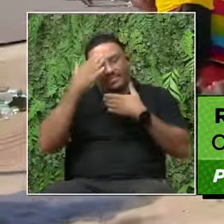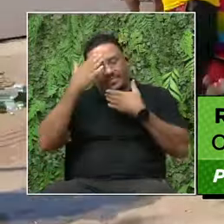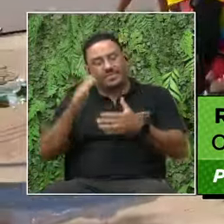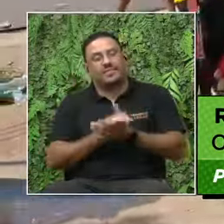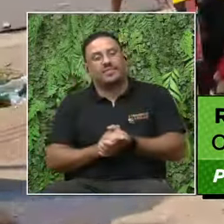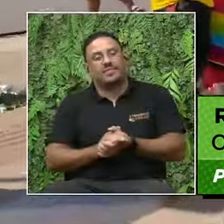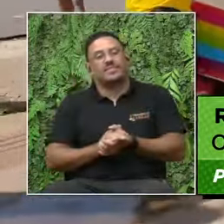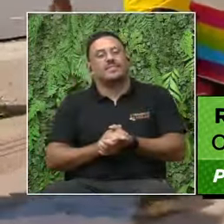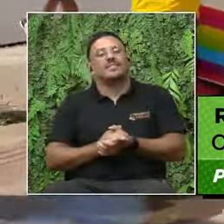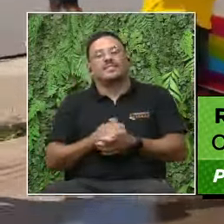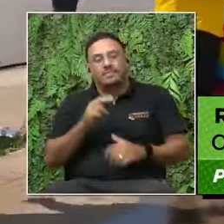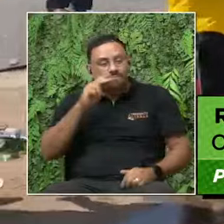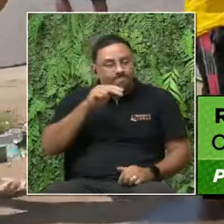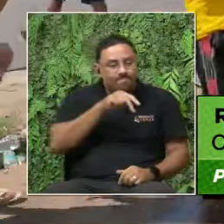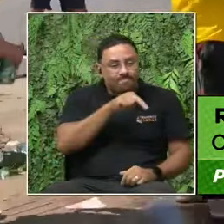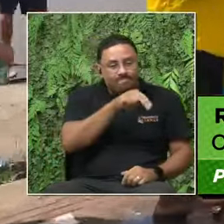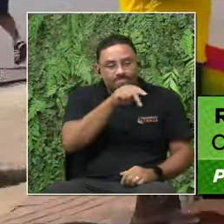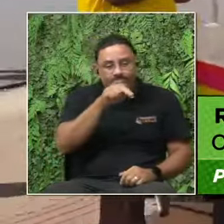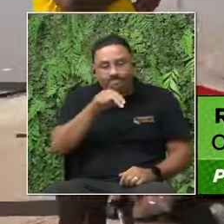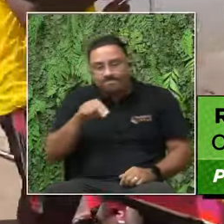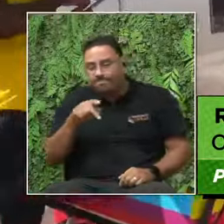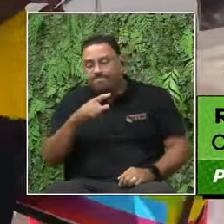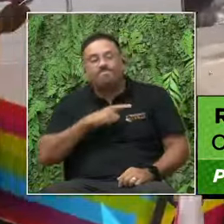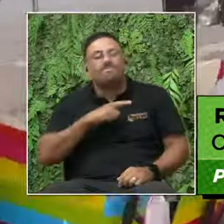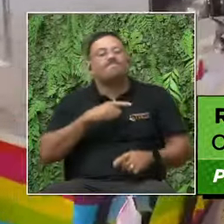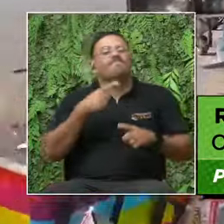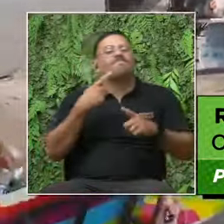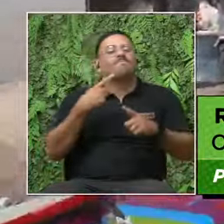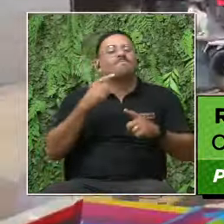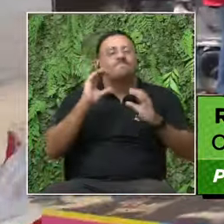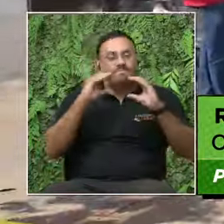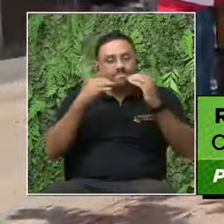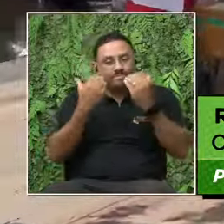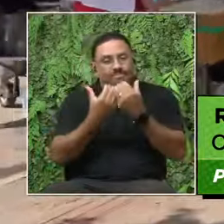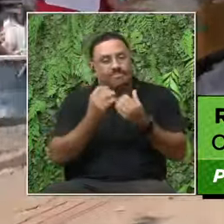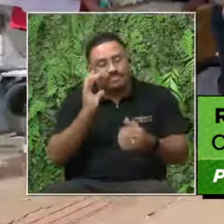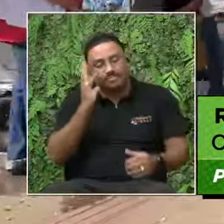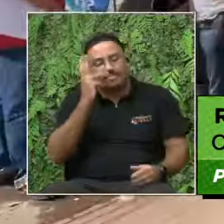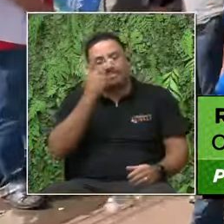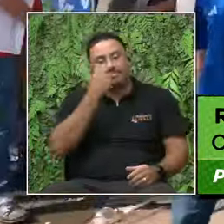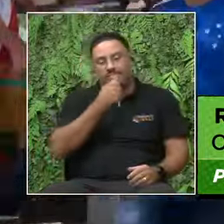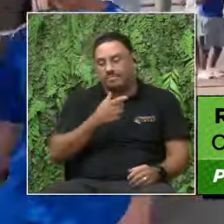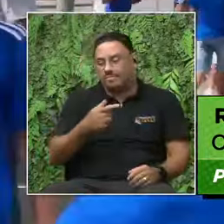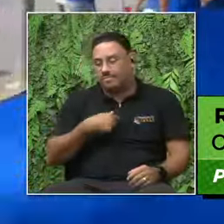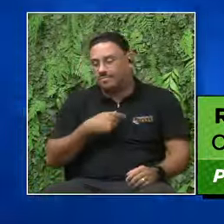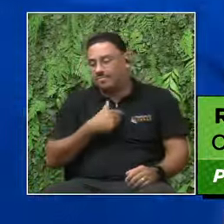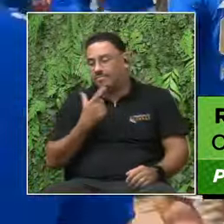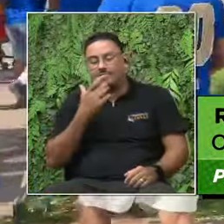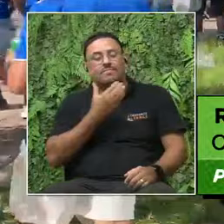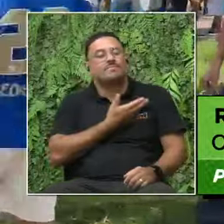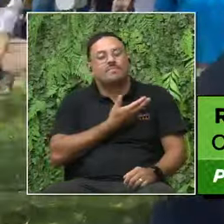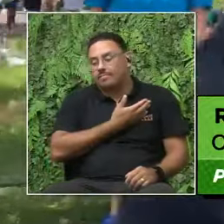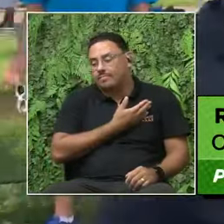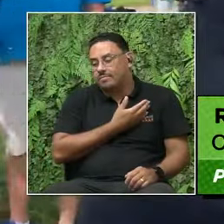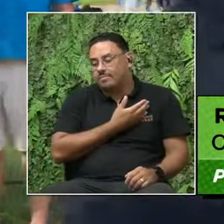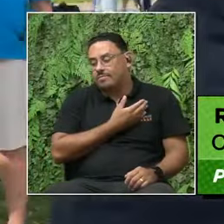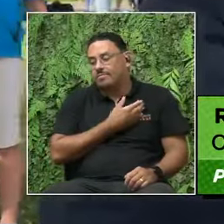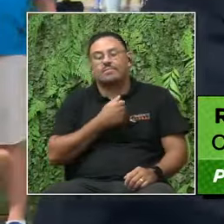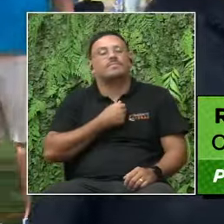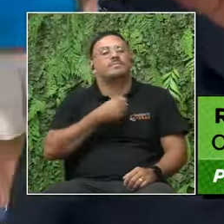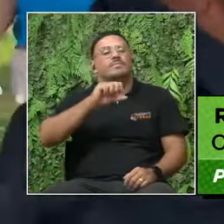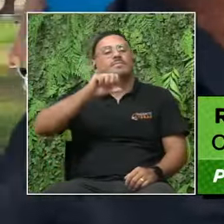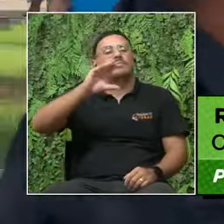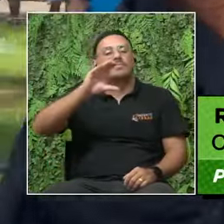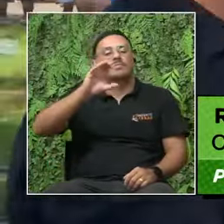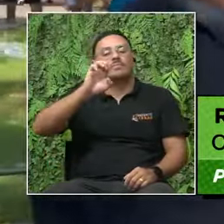viu vamos dando uma volta comigo aqui Babi porque o Mineirão tá bonito meu amigo comerciante aqui tudo bom Como é que é seu nomeo bom meu nome é